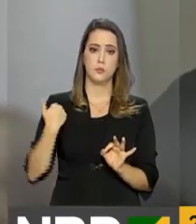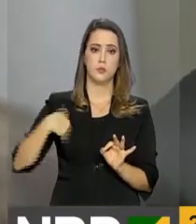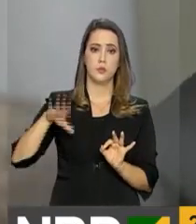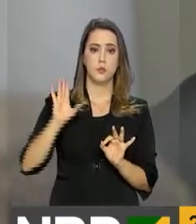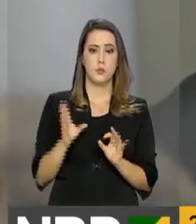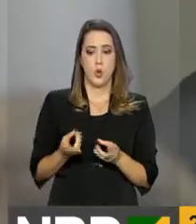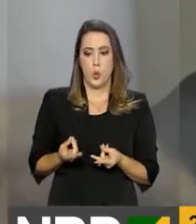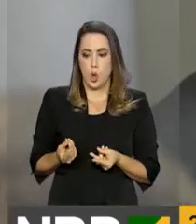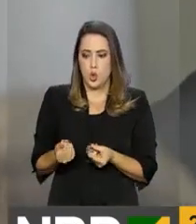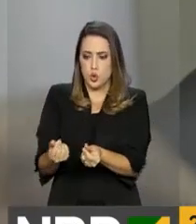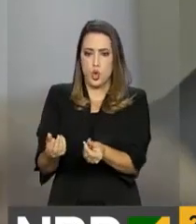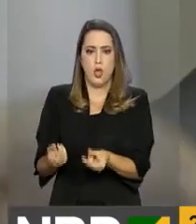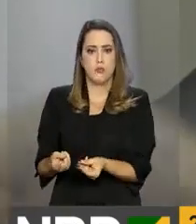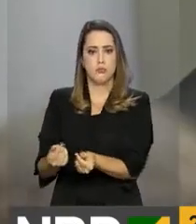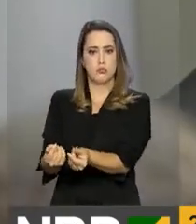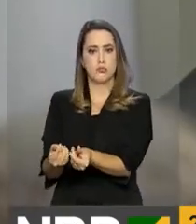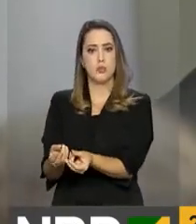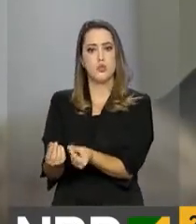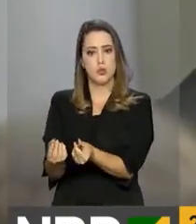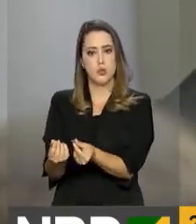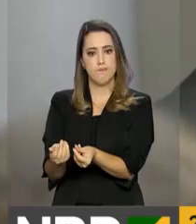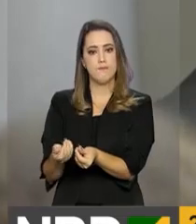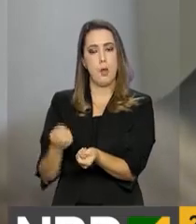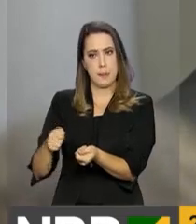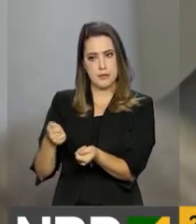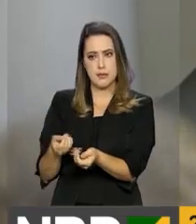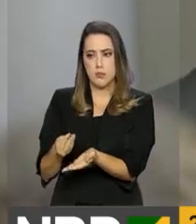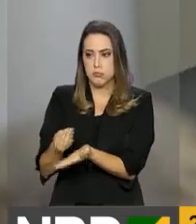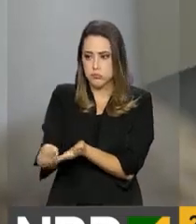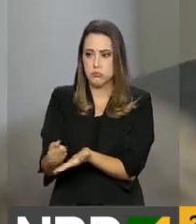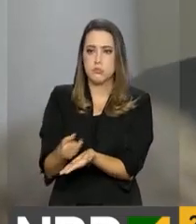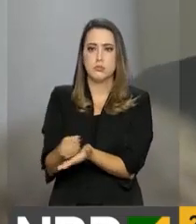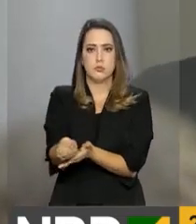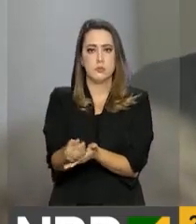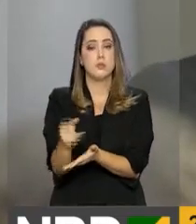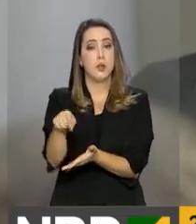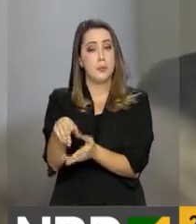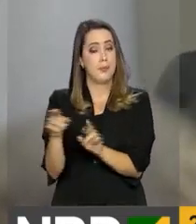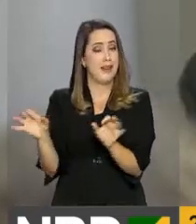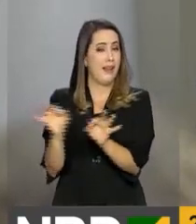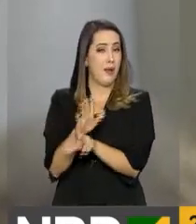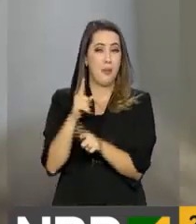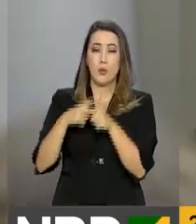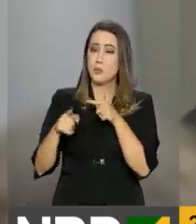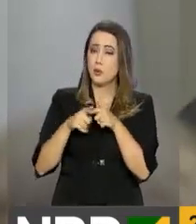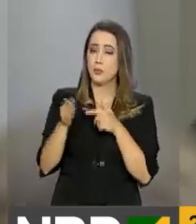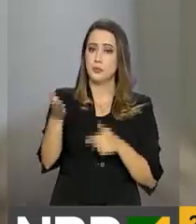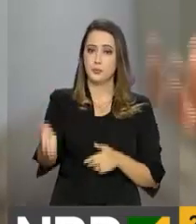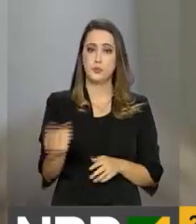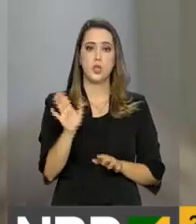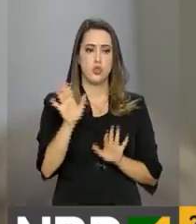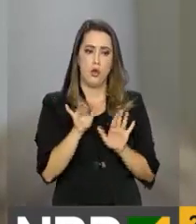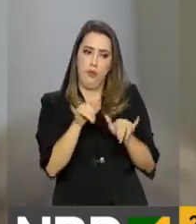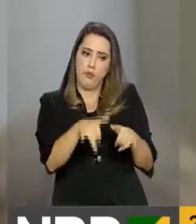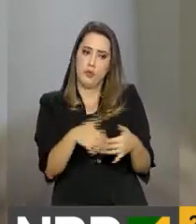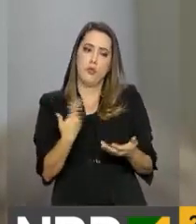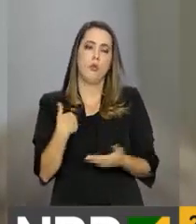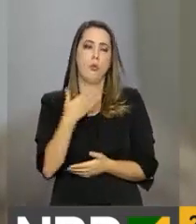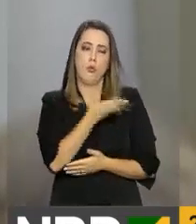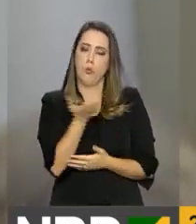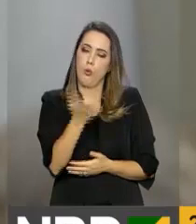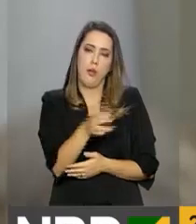dos recursos para a segurança pública, não é? Para resolver esse tema. E digo eu, já vou concluindo, não quero cansá-los